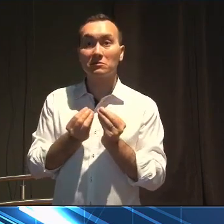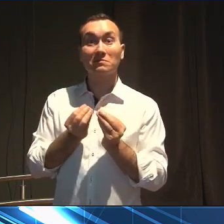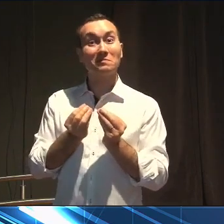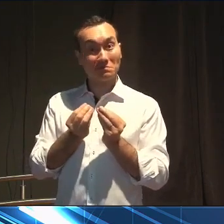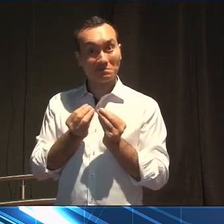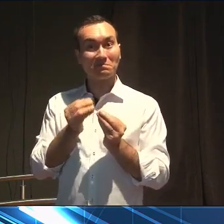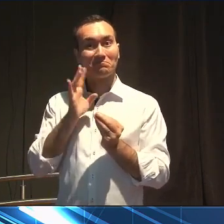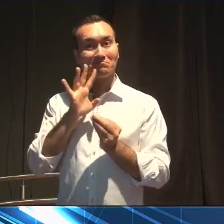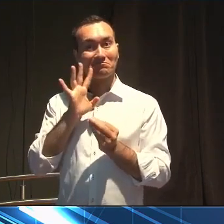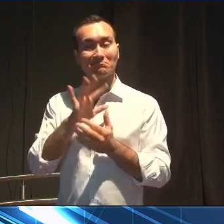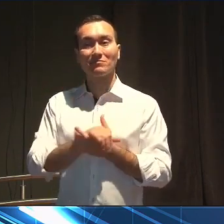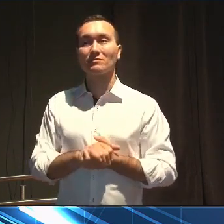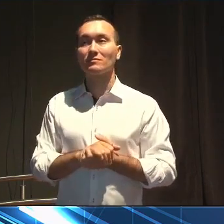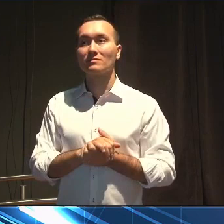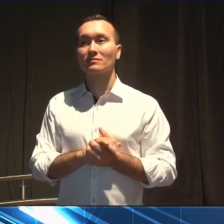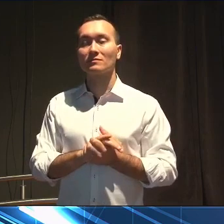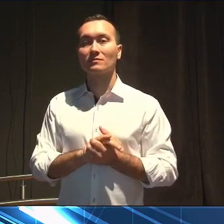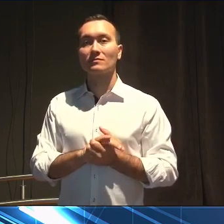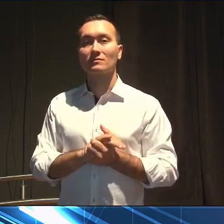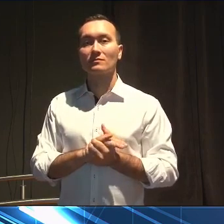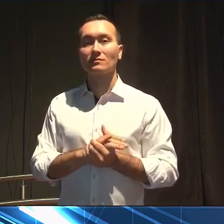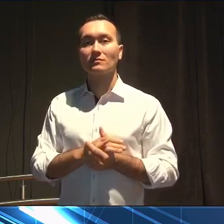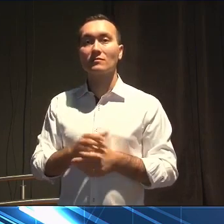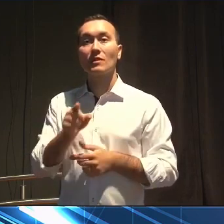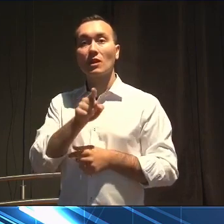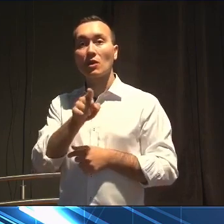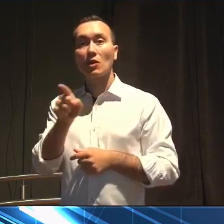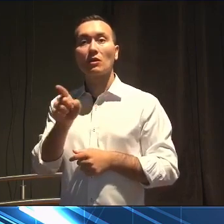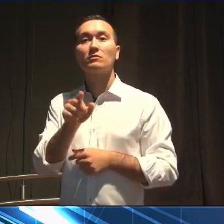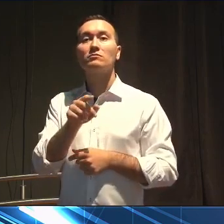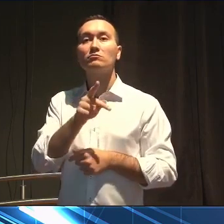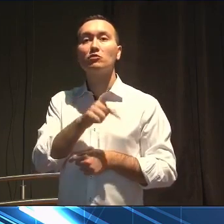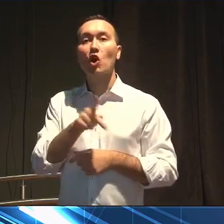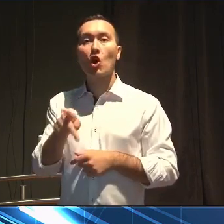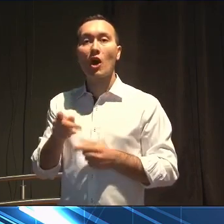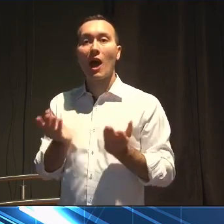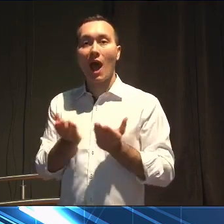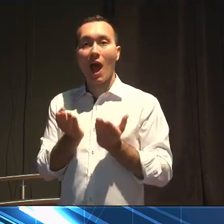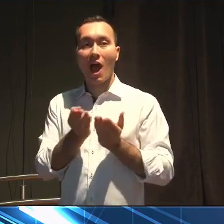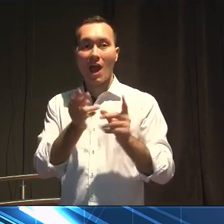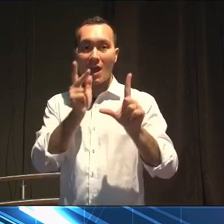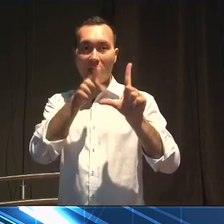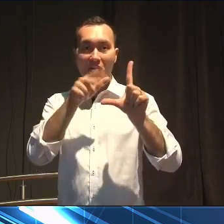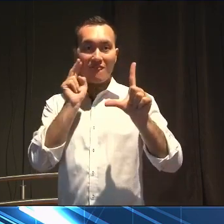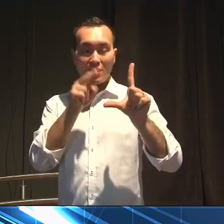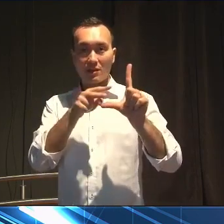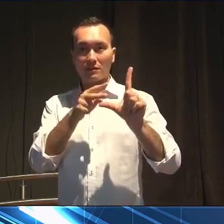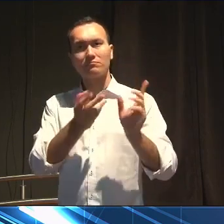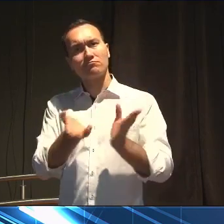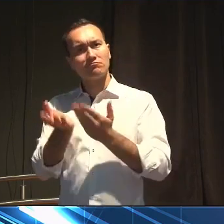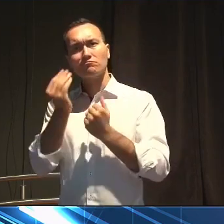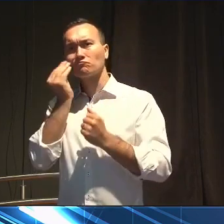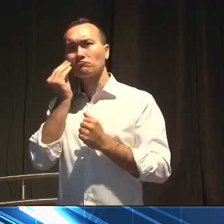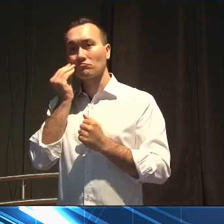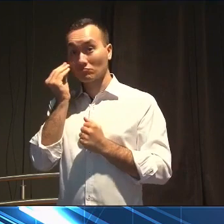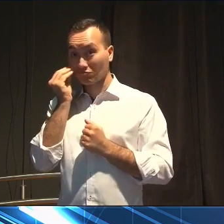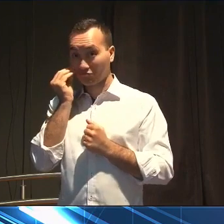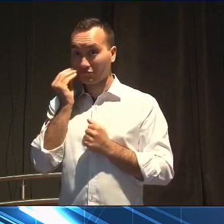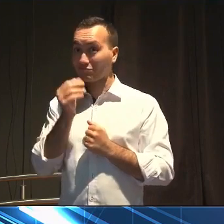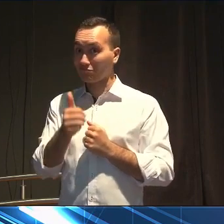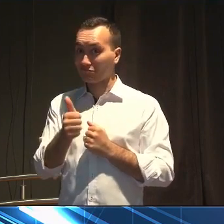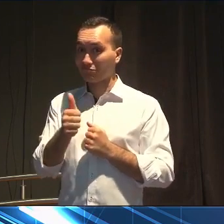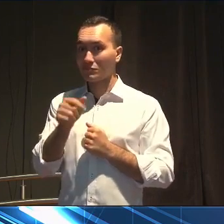tem. Então, quem for professor e está assistindo aqui online, dá uma olhada nesse site. Quem estiver dentro